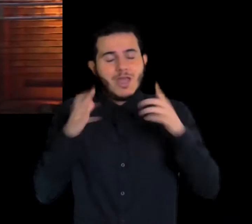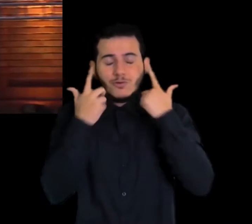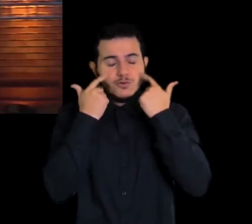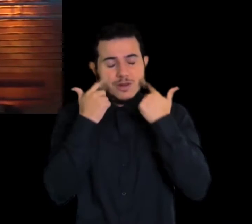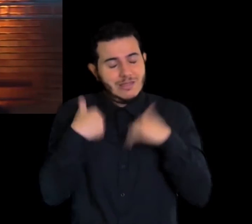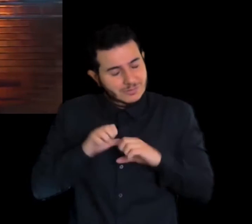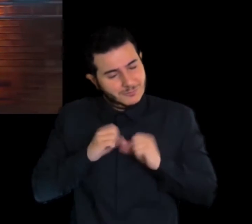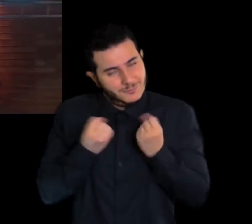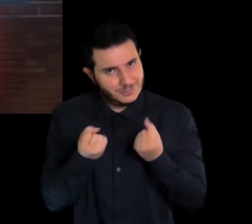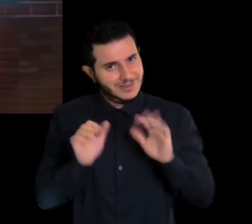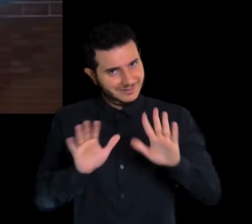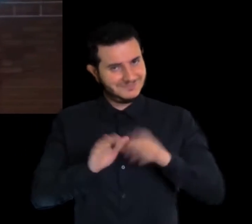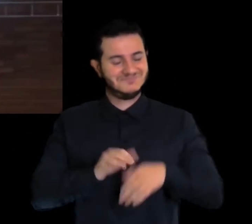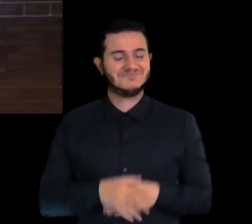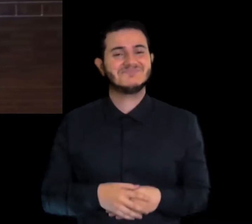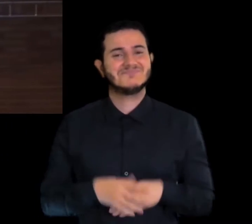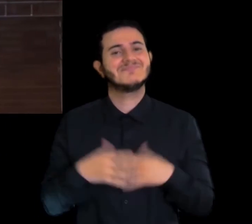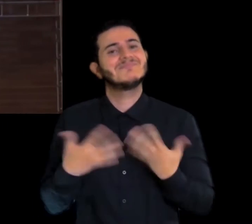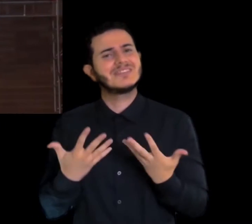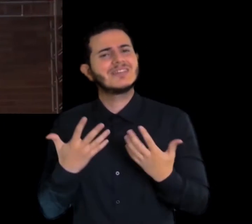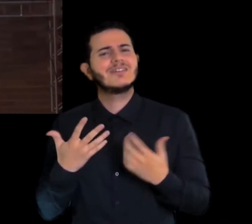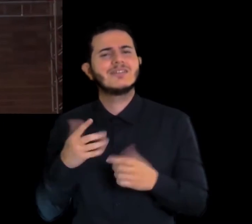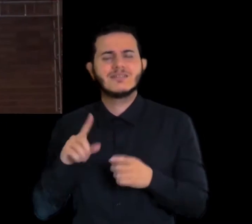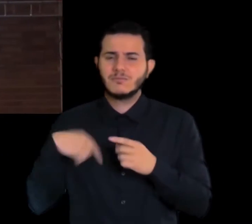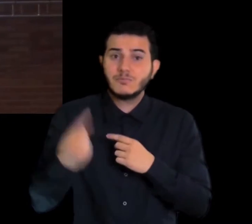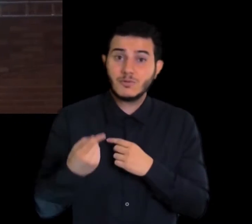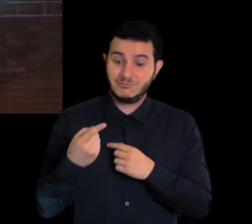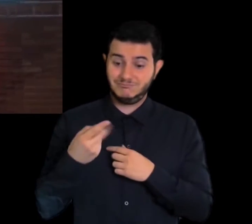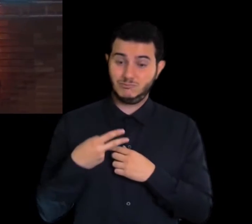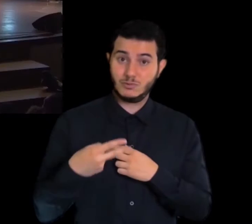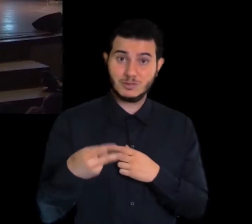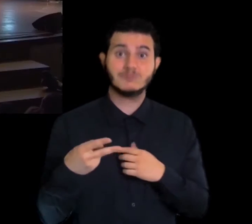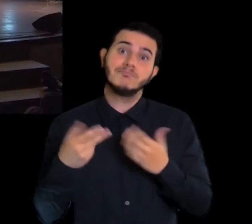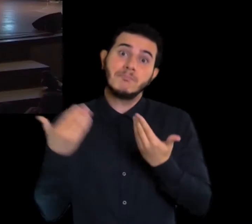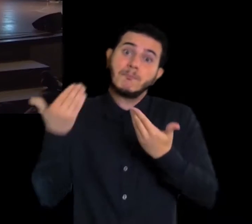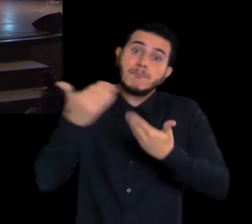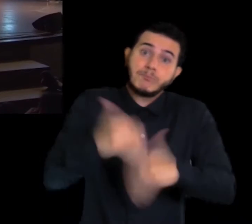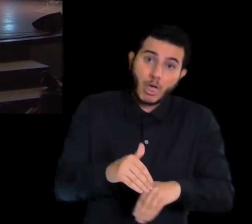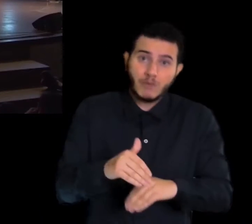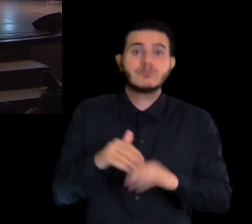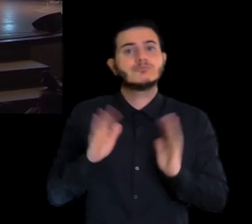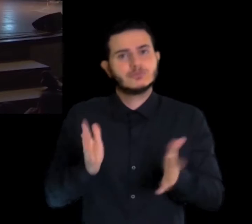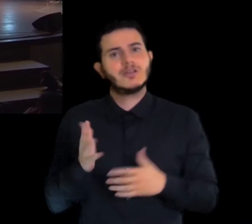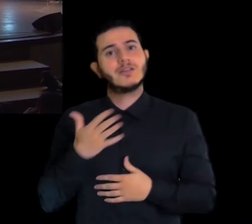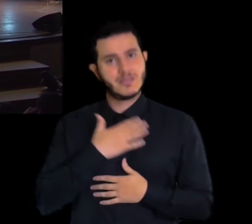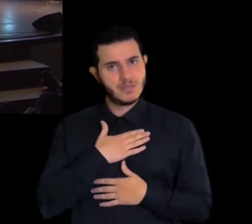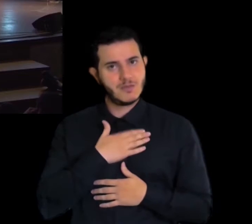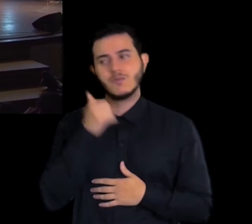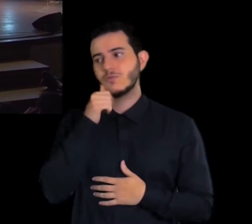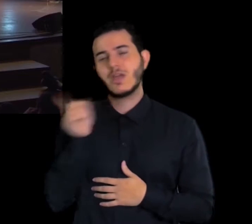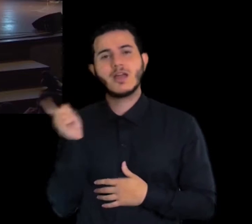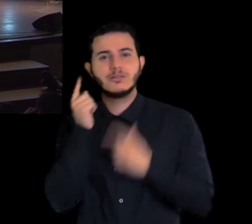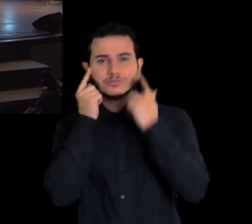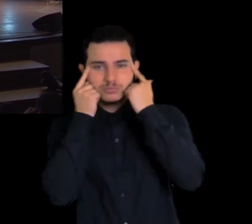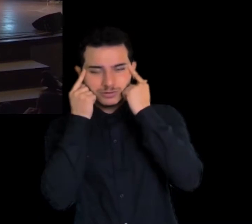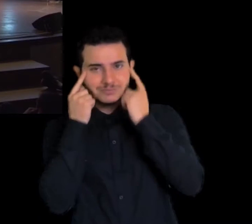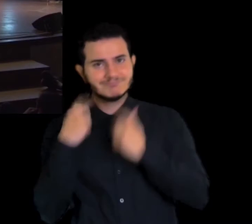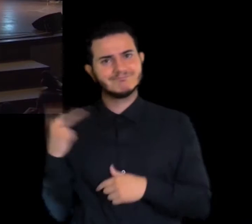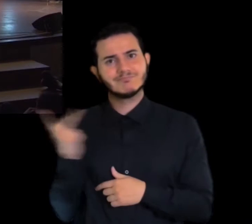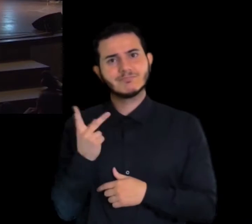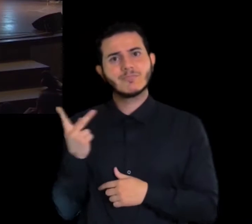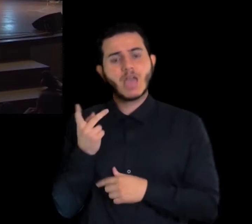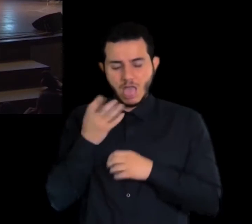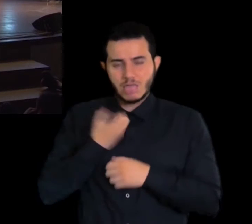esforçar. Teve uma prova depois de 2 semanas, e nessa prova, só eu e a japonesinha tiramos